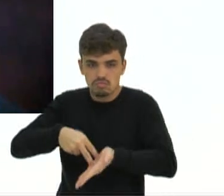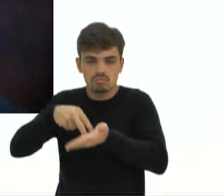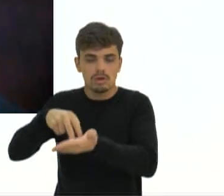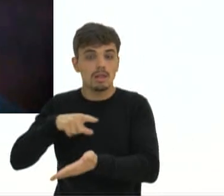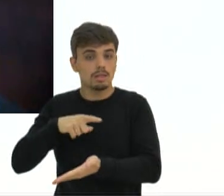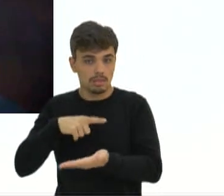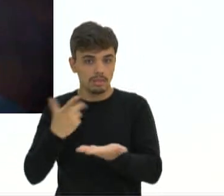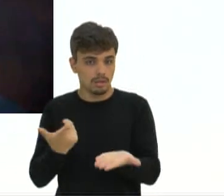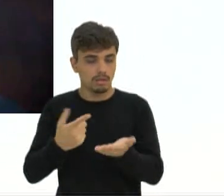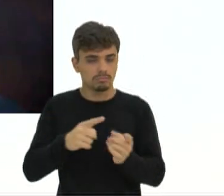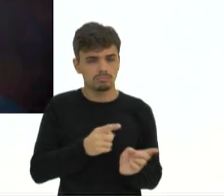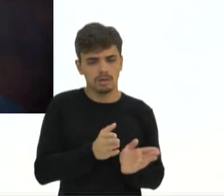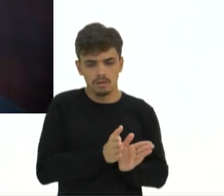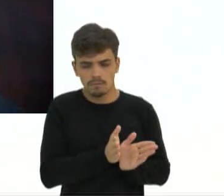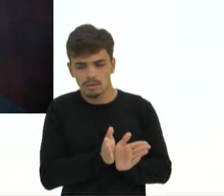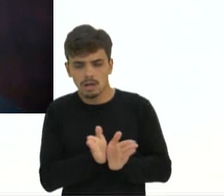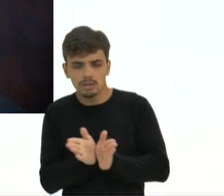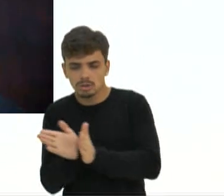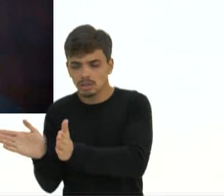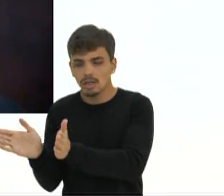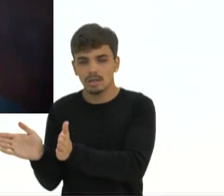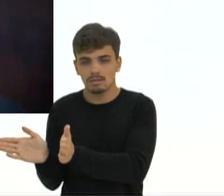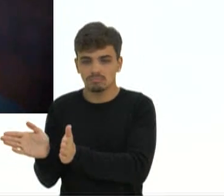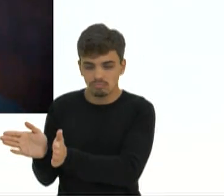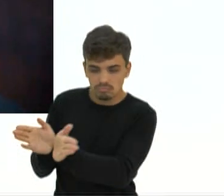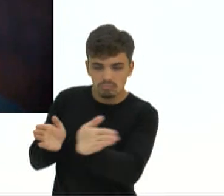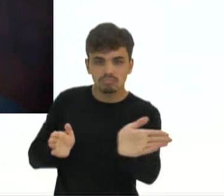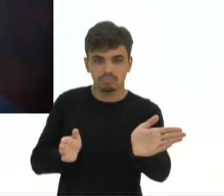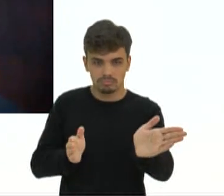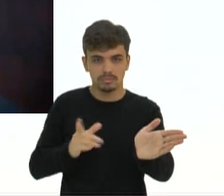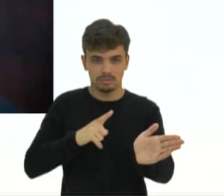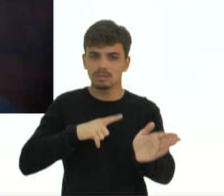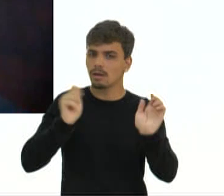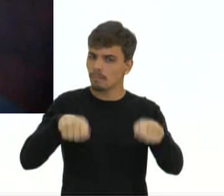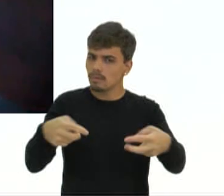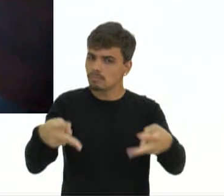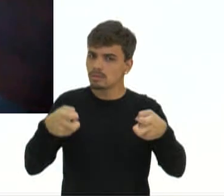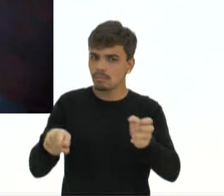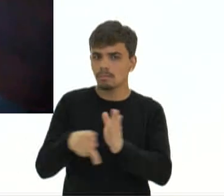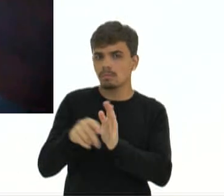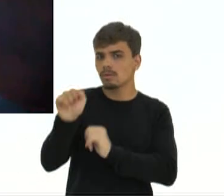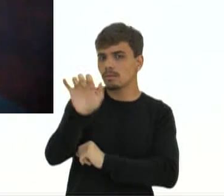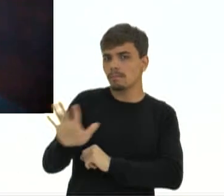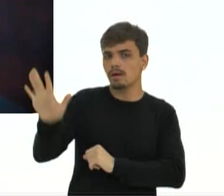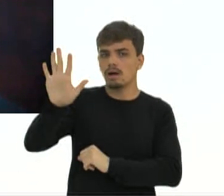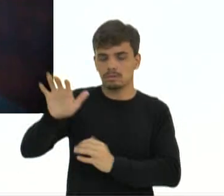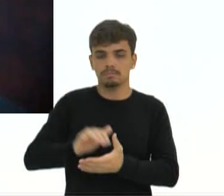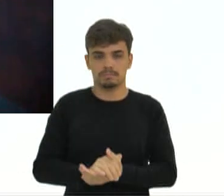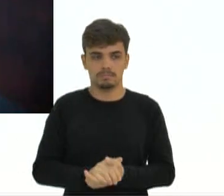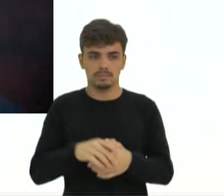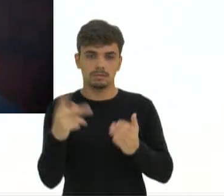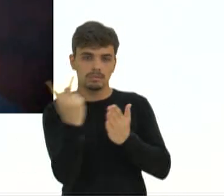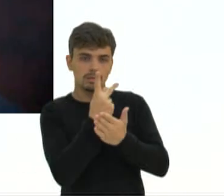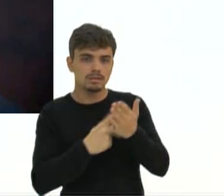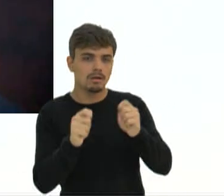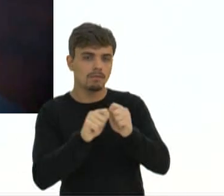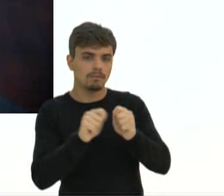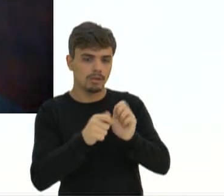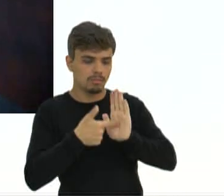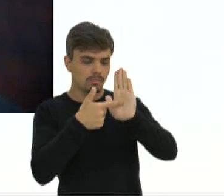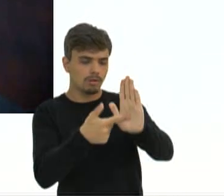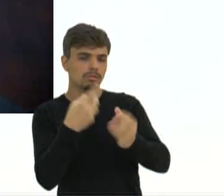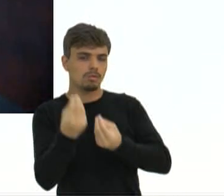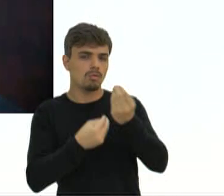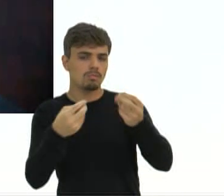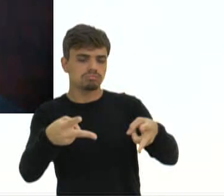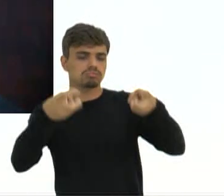uma direita e depois uma esquerda com o skate dele, e a gente vê isso através da imagem. Como o desenho é feito mostrando o ponto